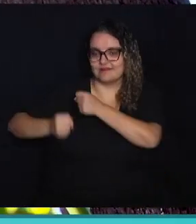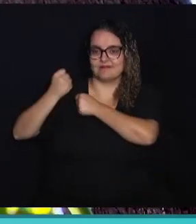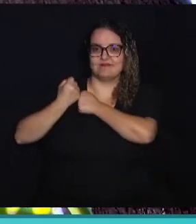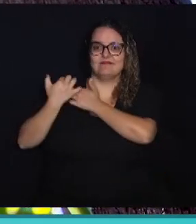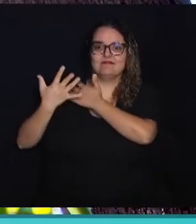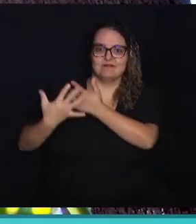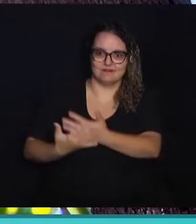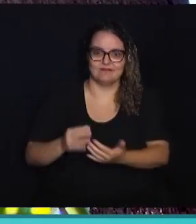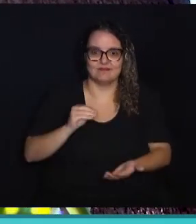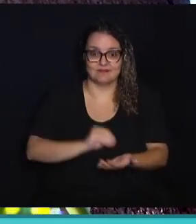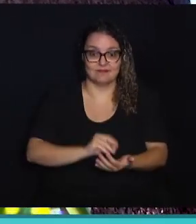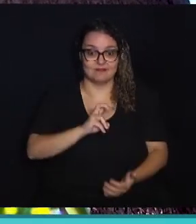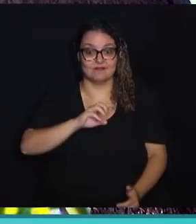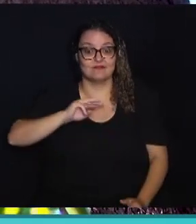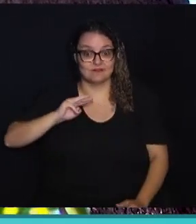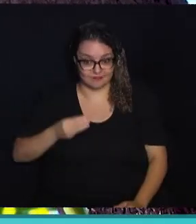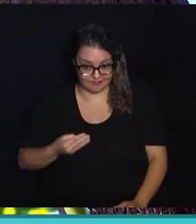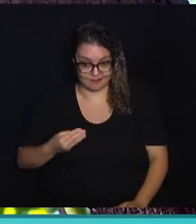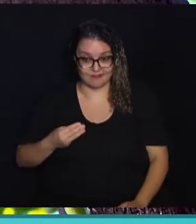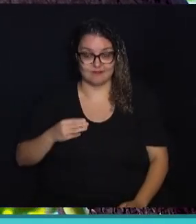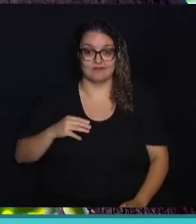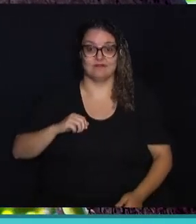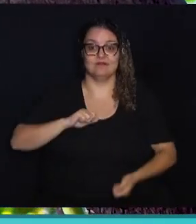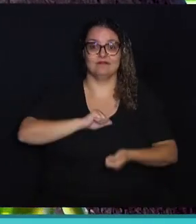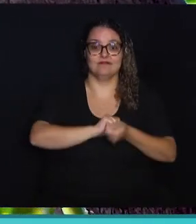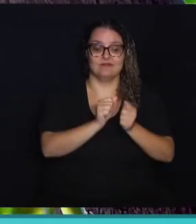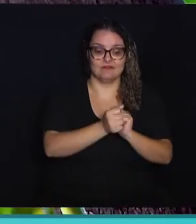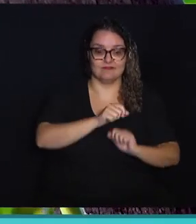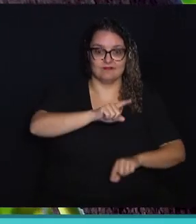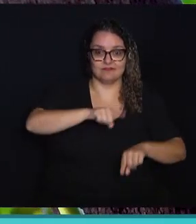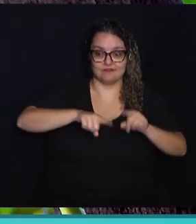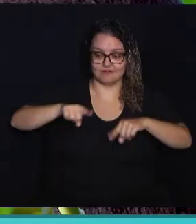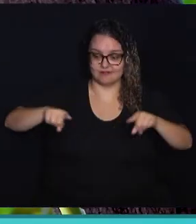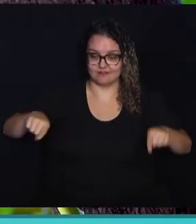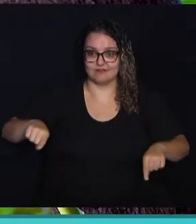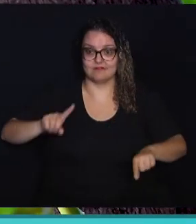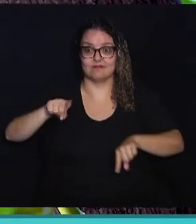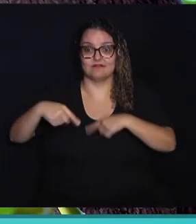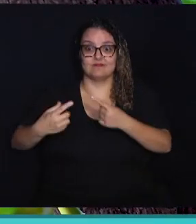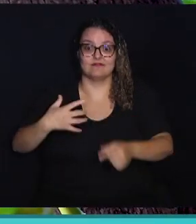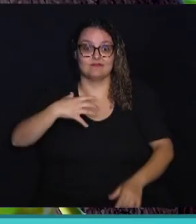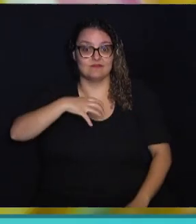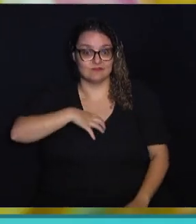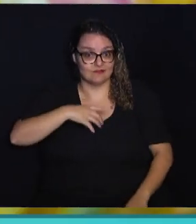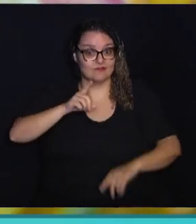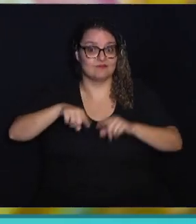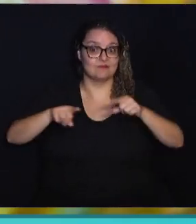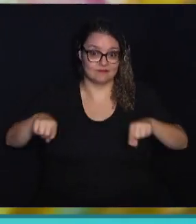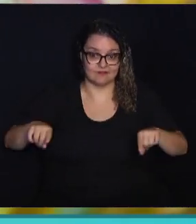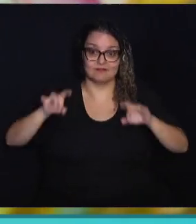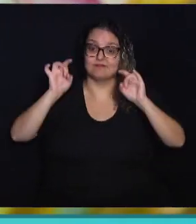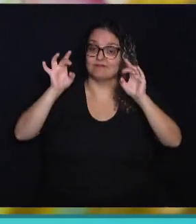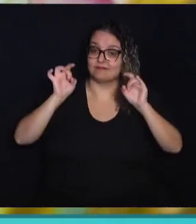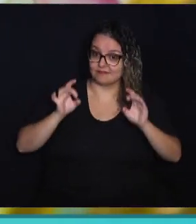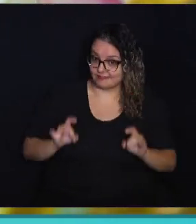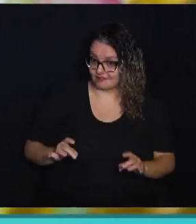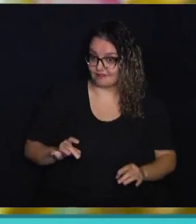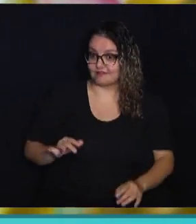de anos. Nos últimos 5 milhões de anos, no entanto, elas foram se diversificando para outras formas